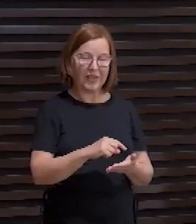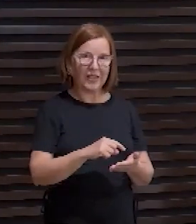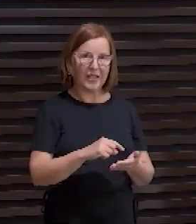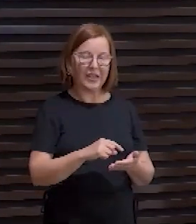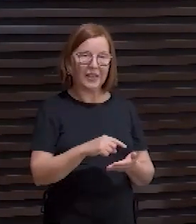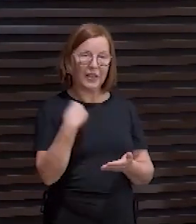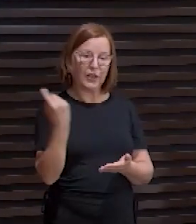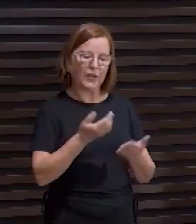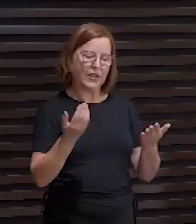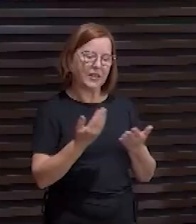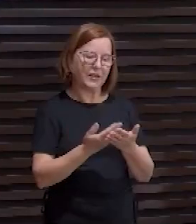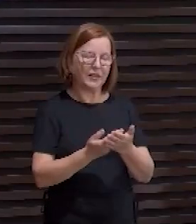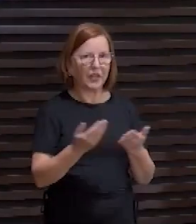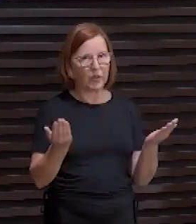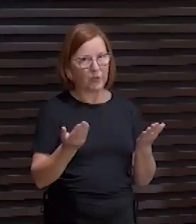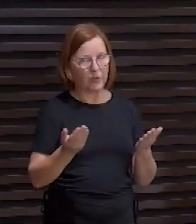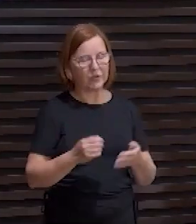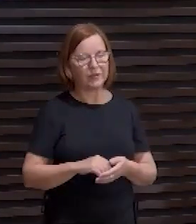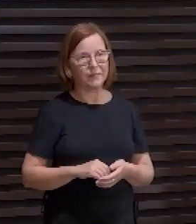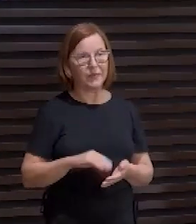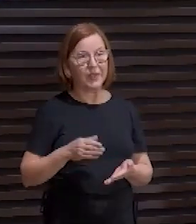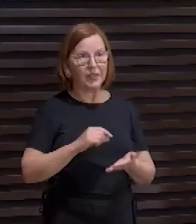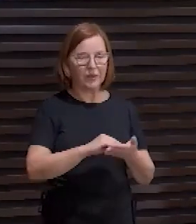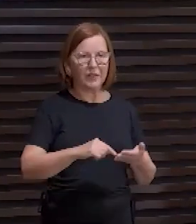capítulo 7, no versículo 7,